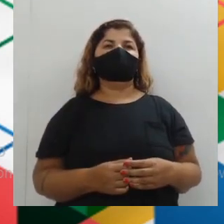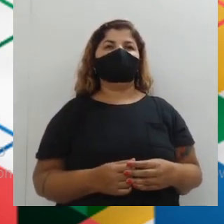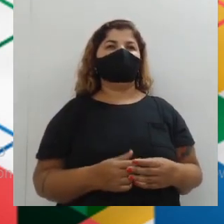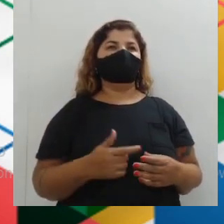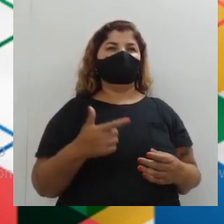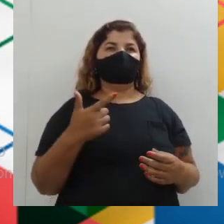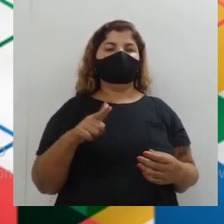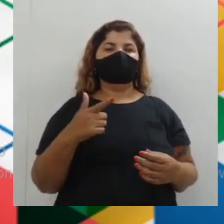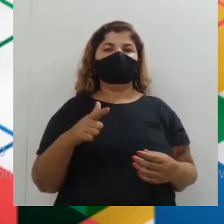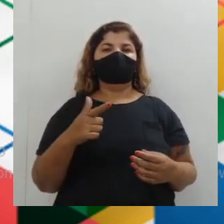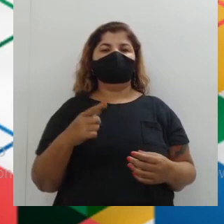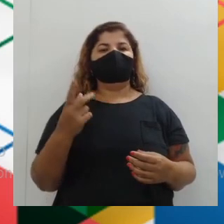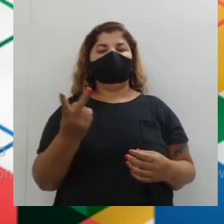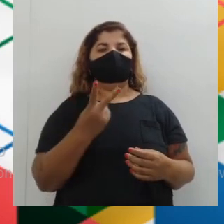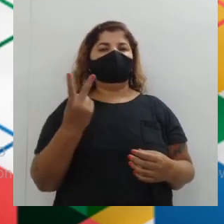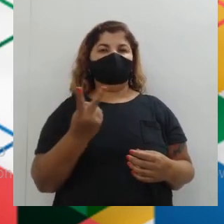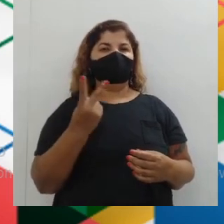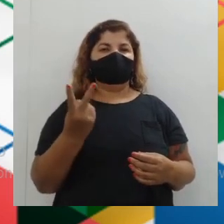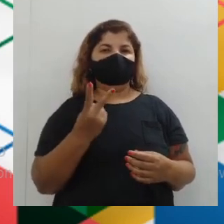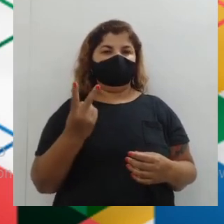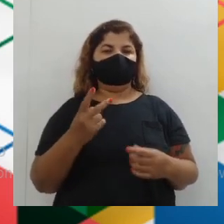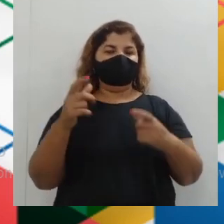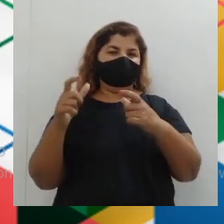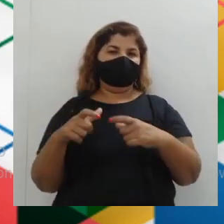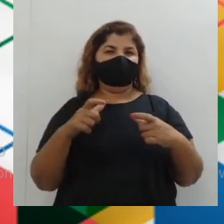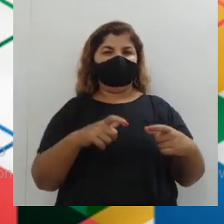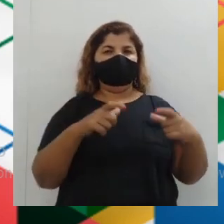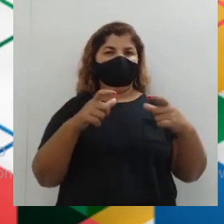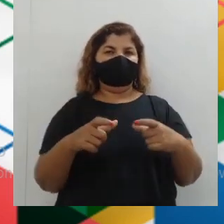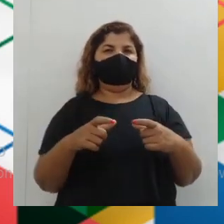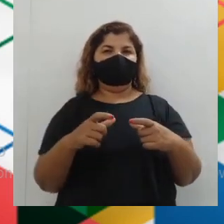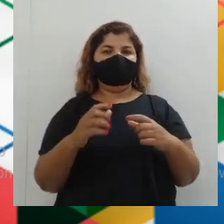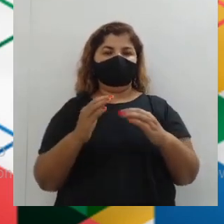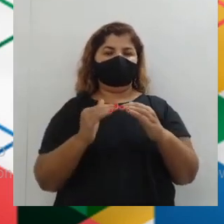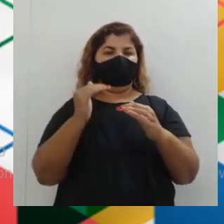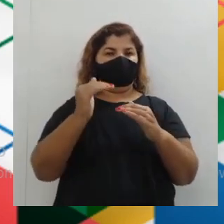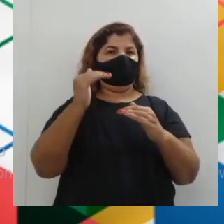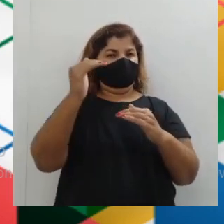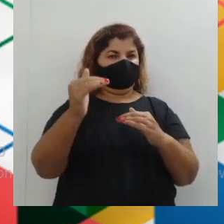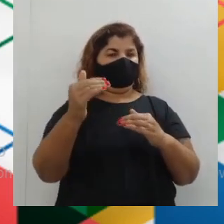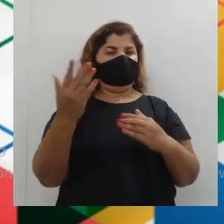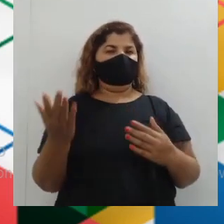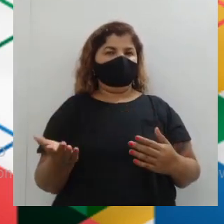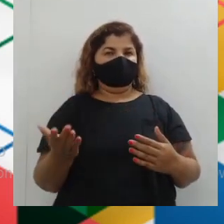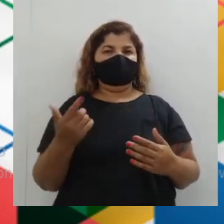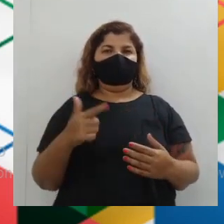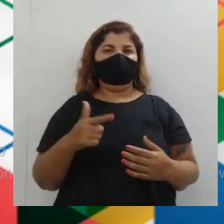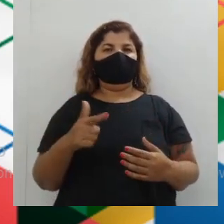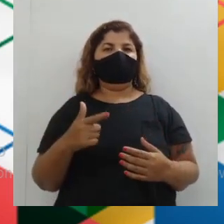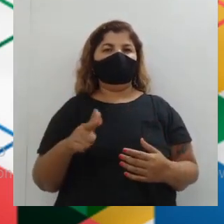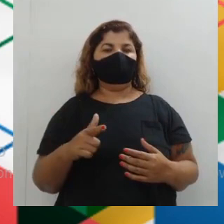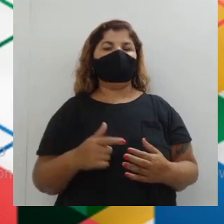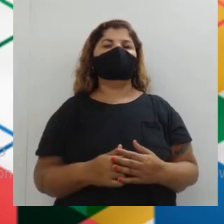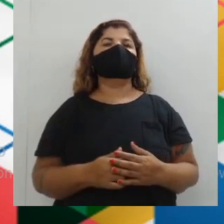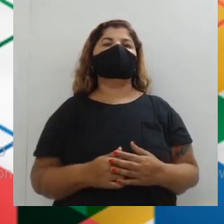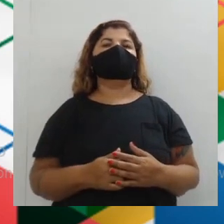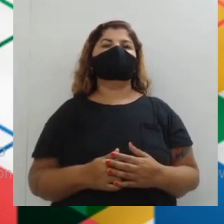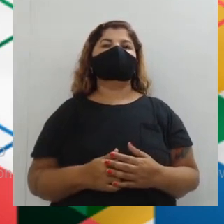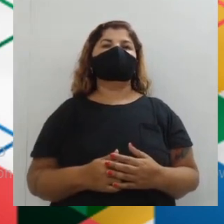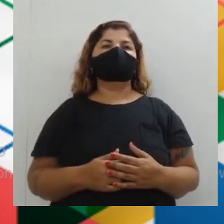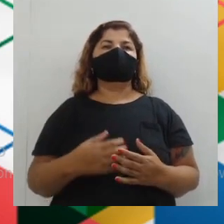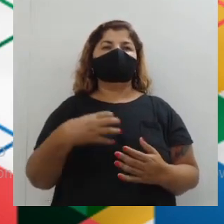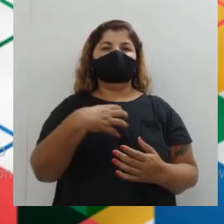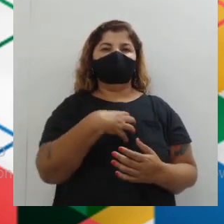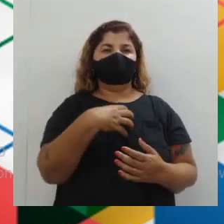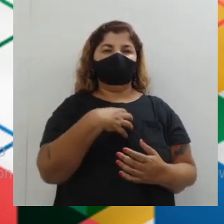tem aí uma valorização de espaços de classes sociais abastadas, né? E o